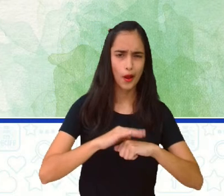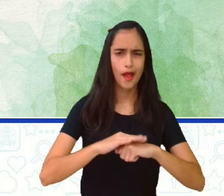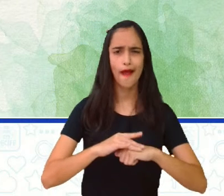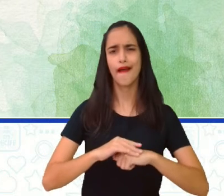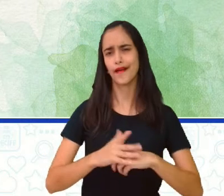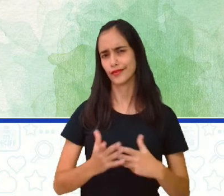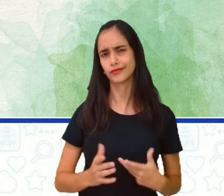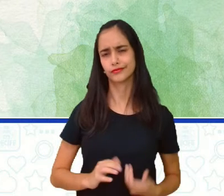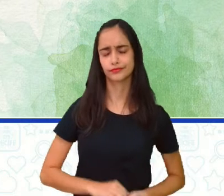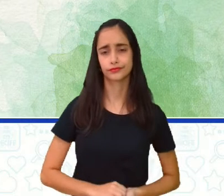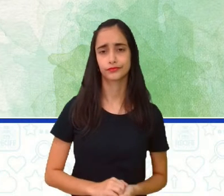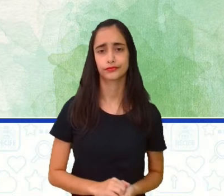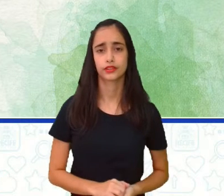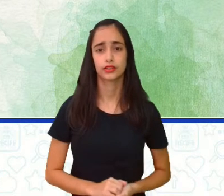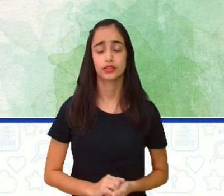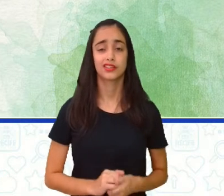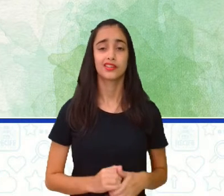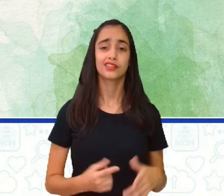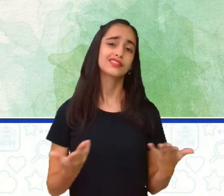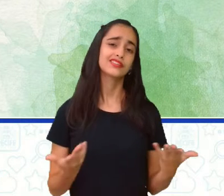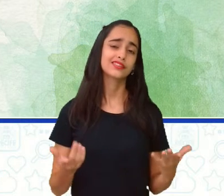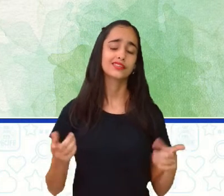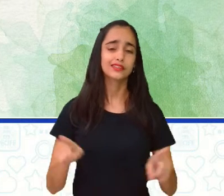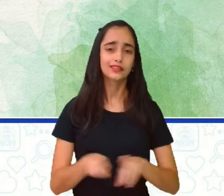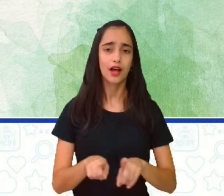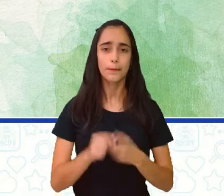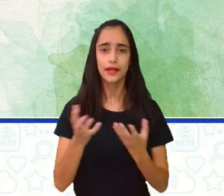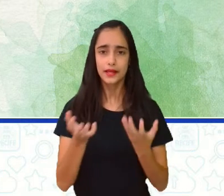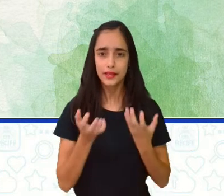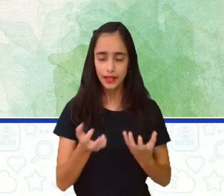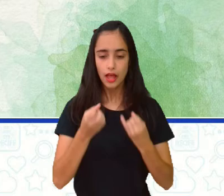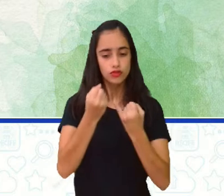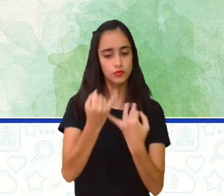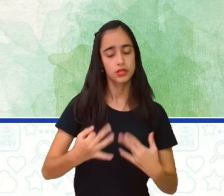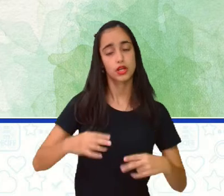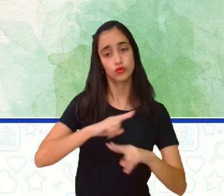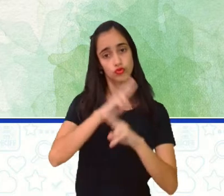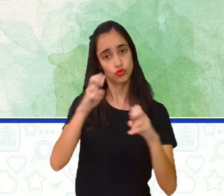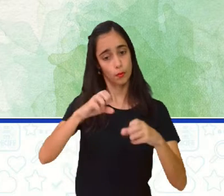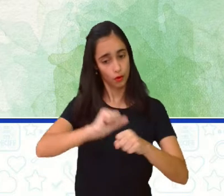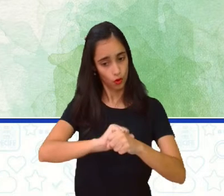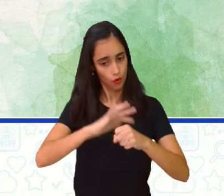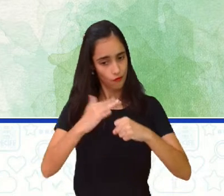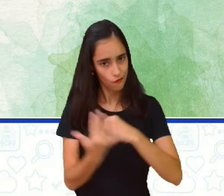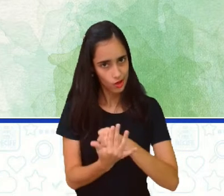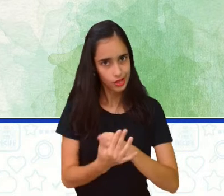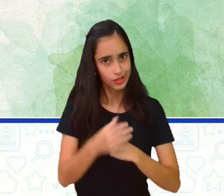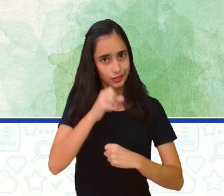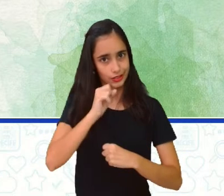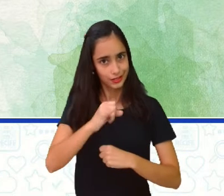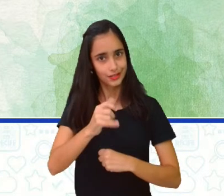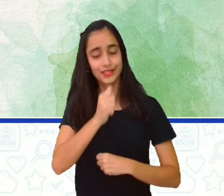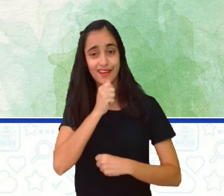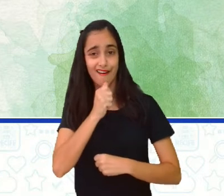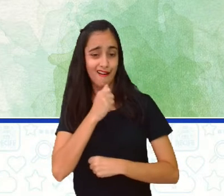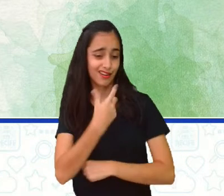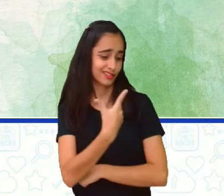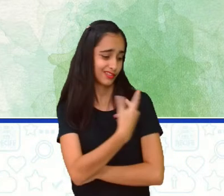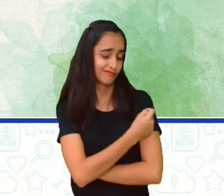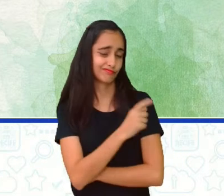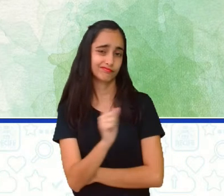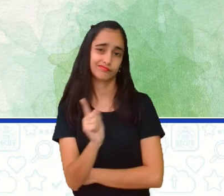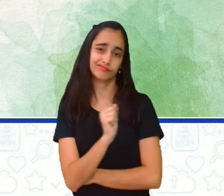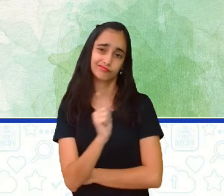atenção em relação aí à Covid, quem não se vacinou, conversa aí com os familiares, vê quem são os novos, né,